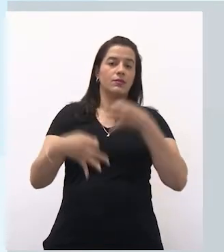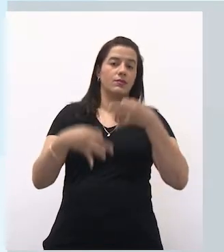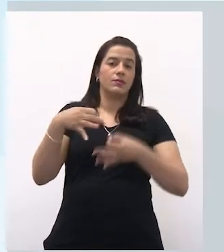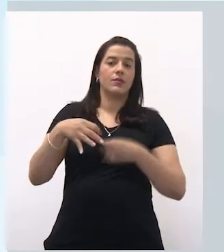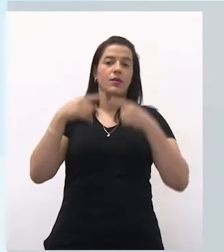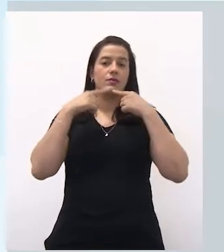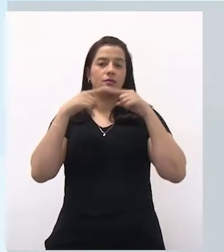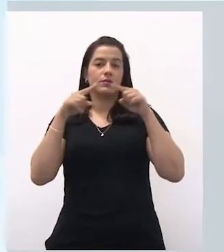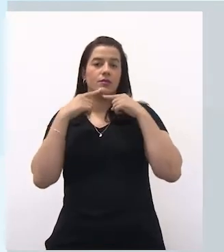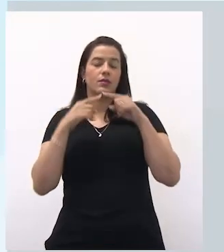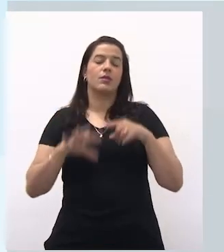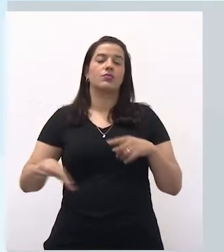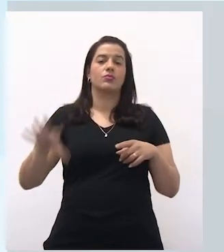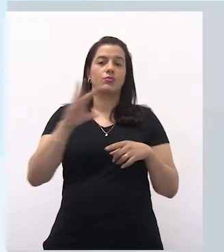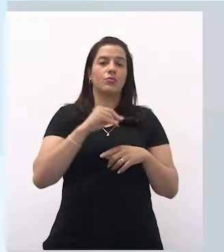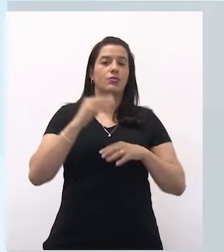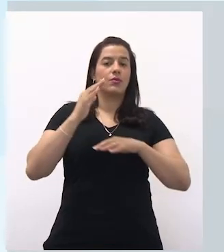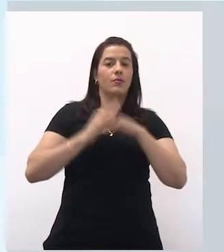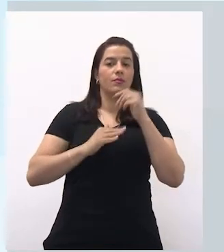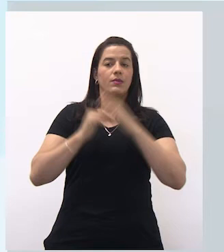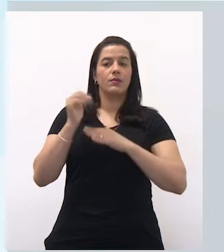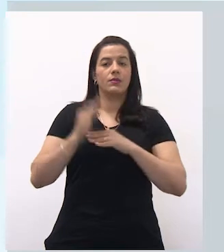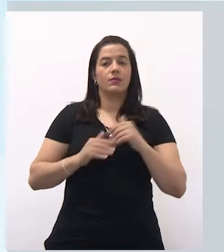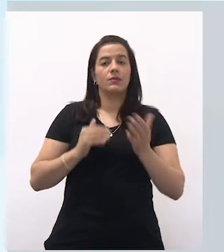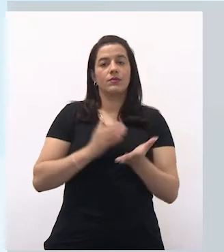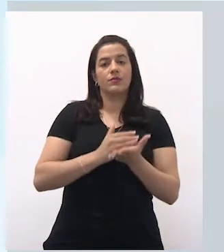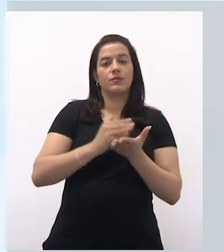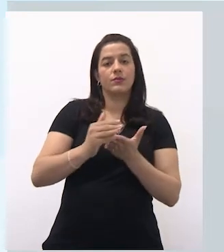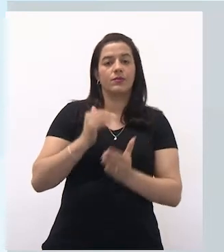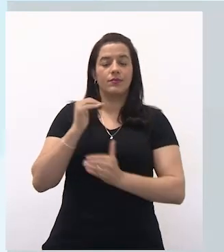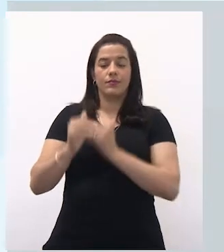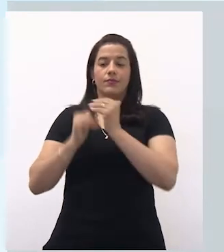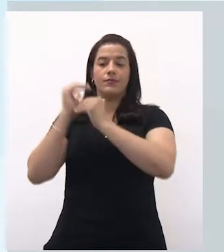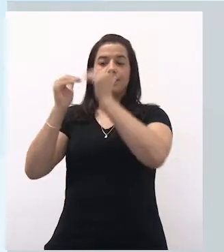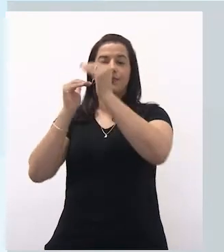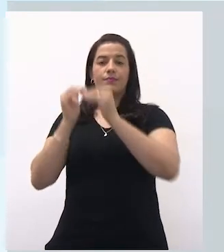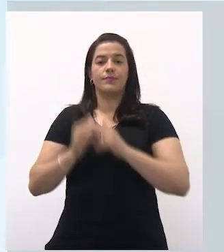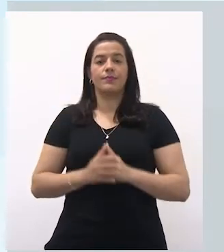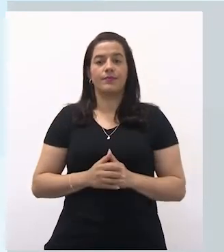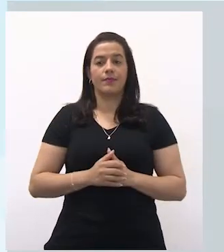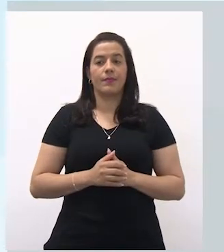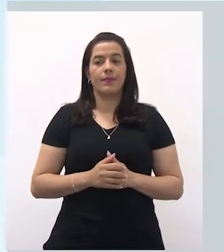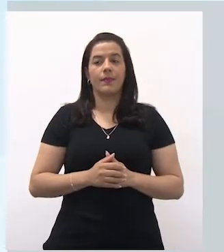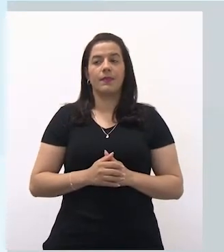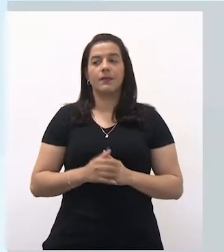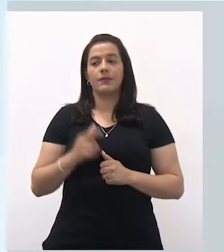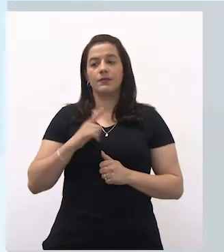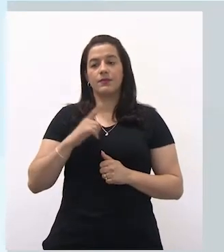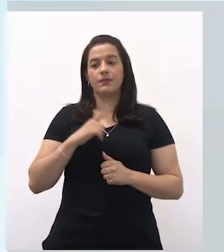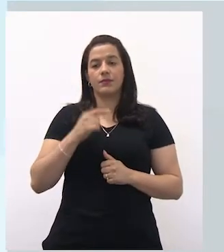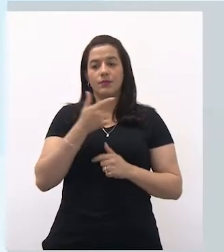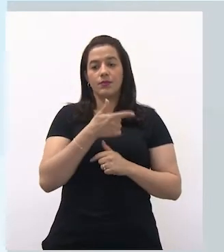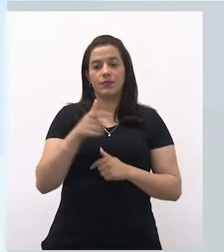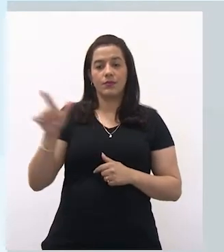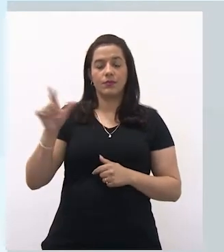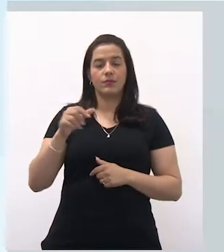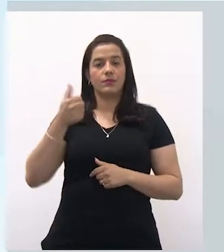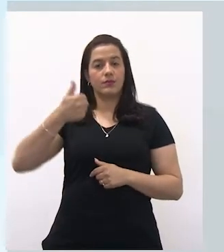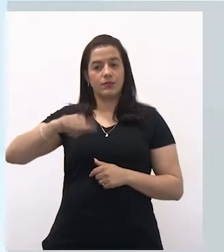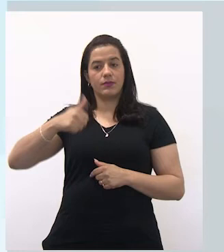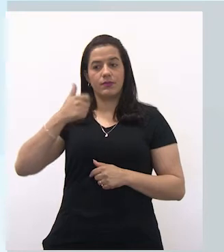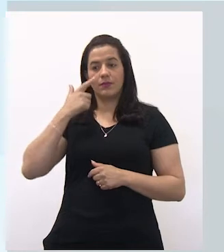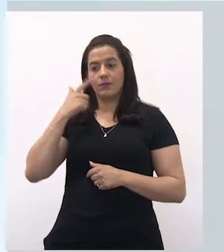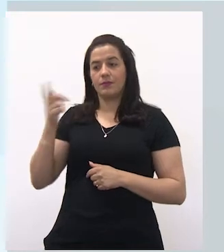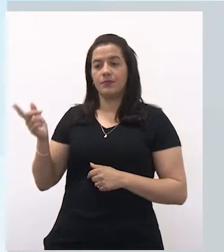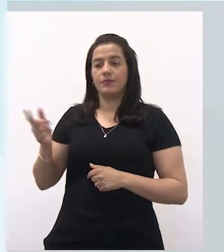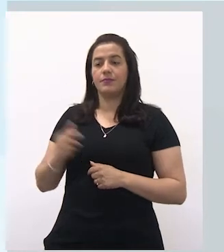que é uma habilidade considerada de nível avançada. A gente vai verificar em outros exemplos, no próximo slide, por